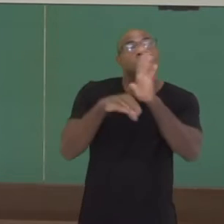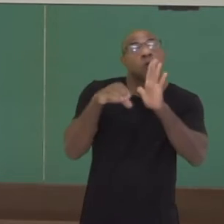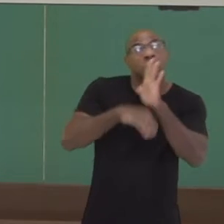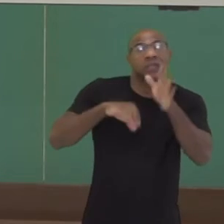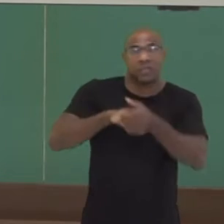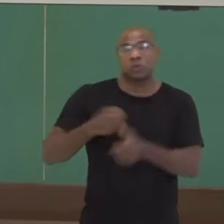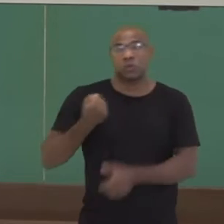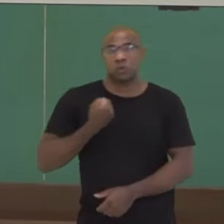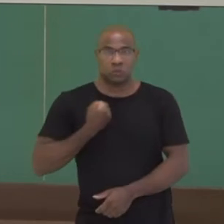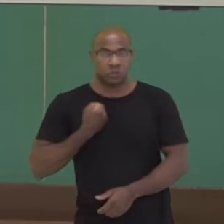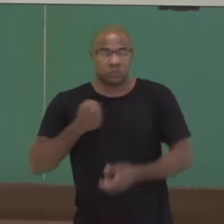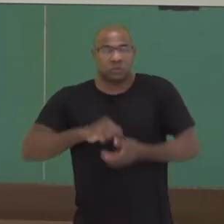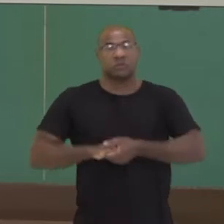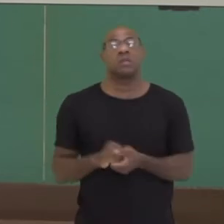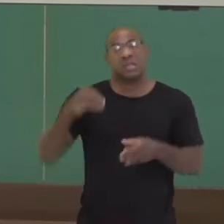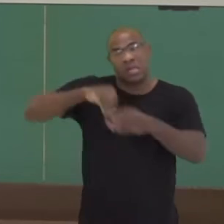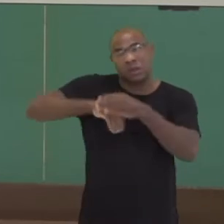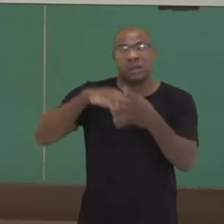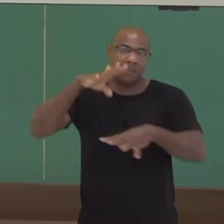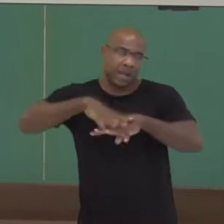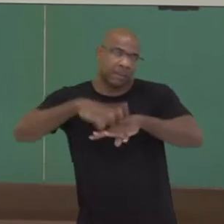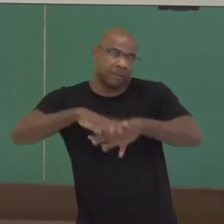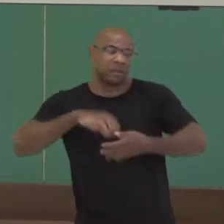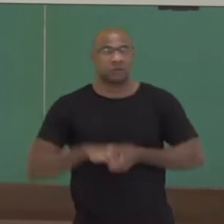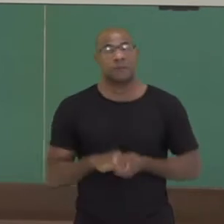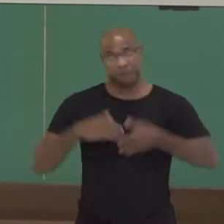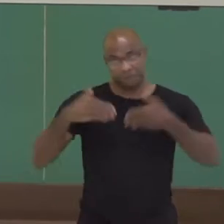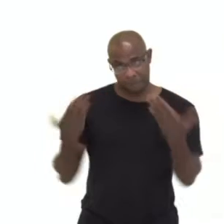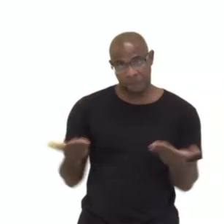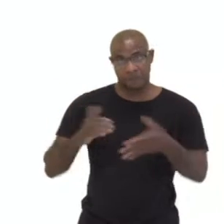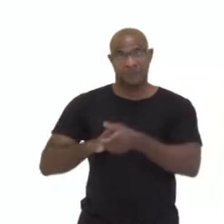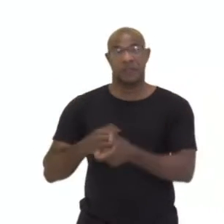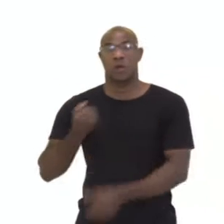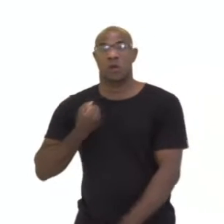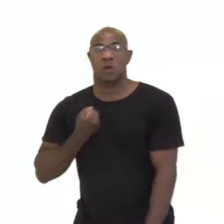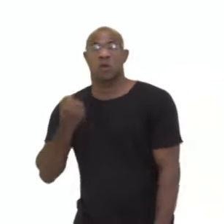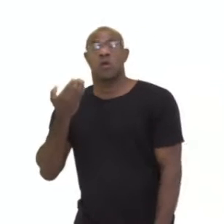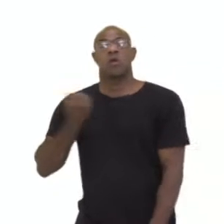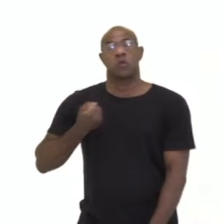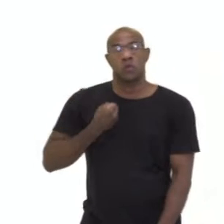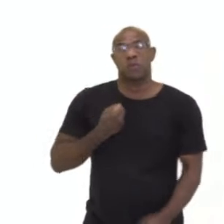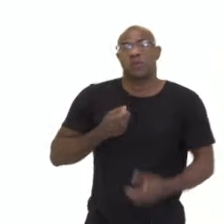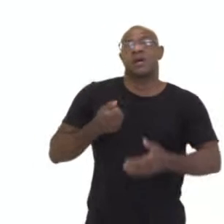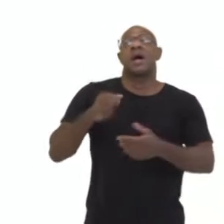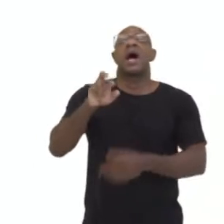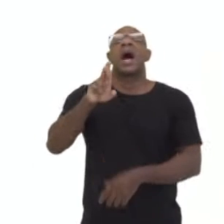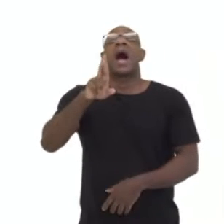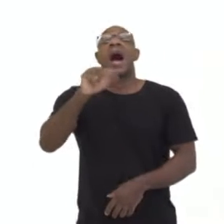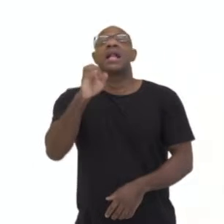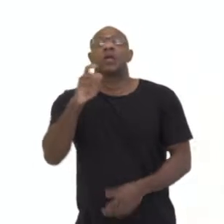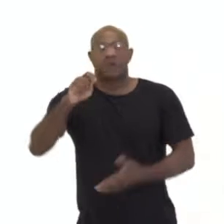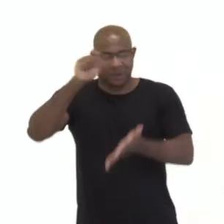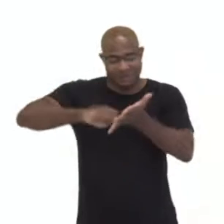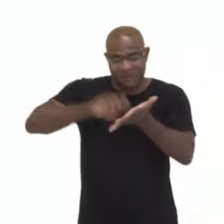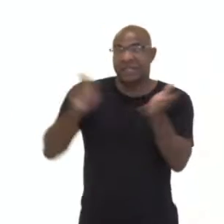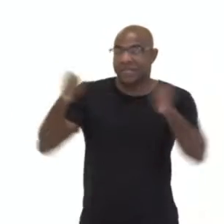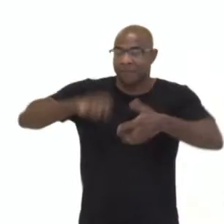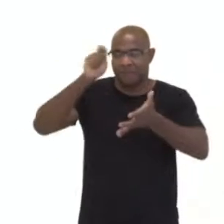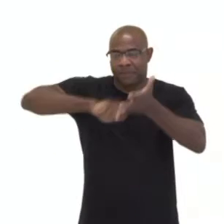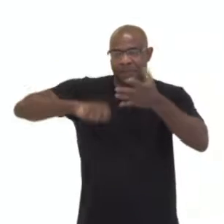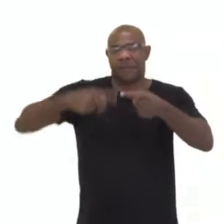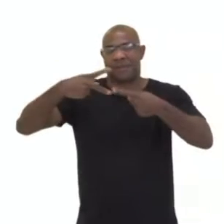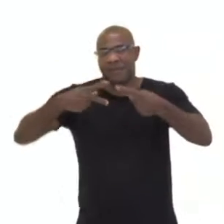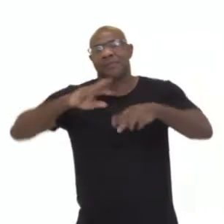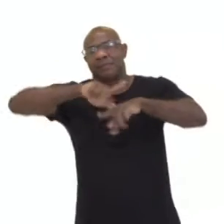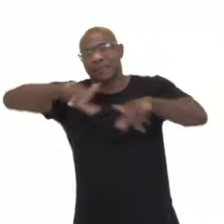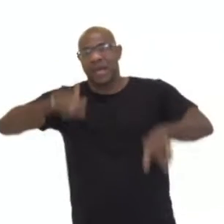desses números na matemática? Então veja, os números racionais, eles são aqueles números